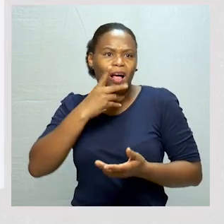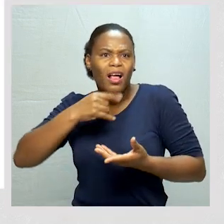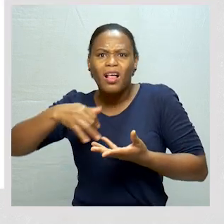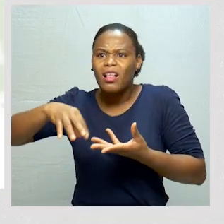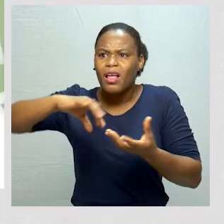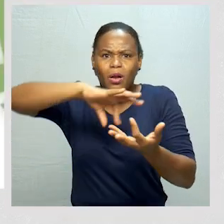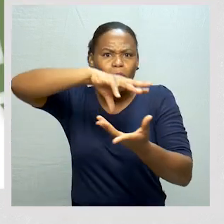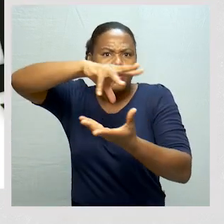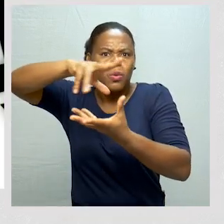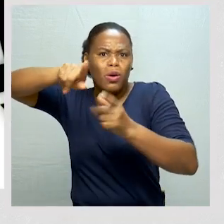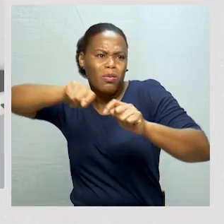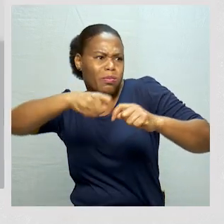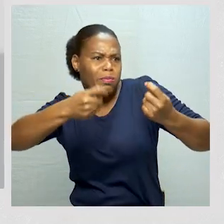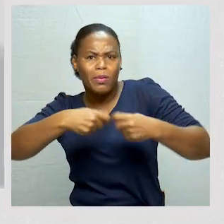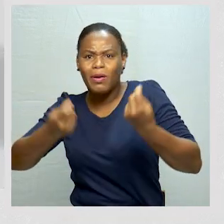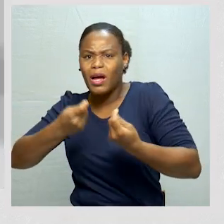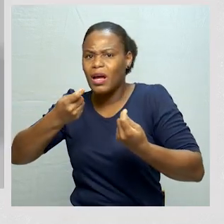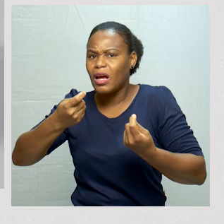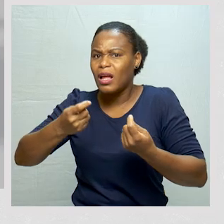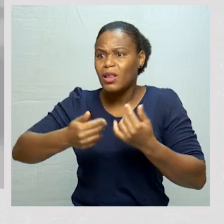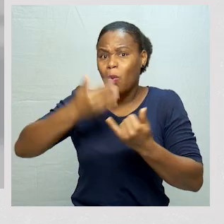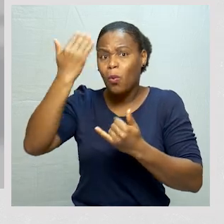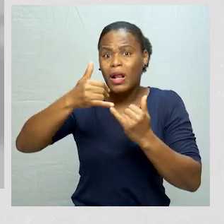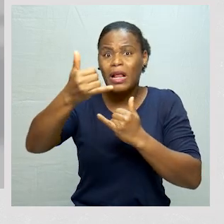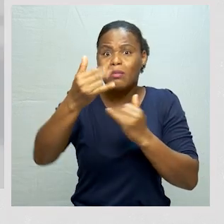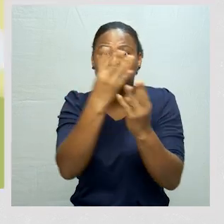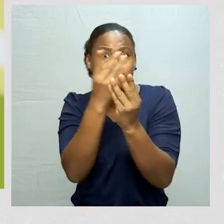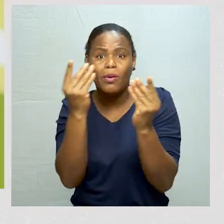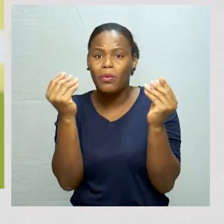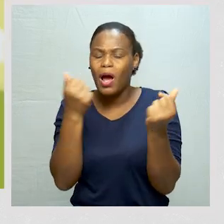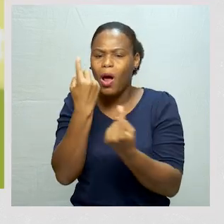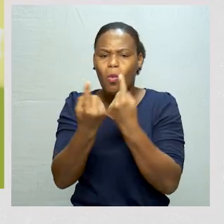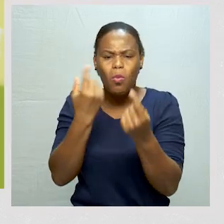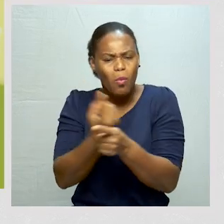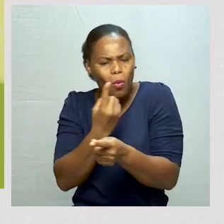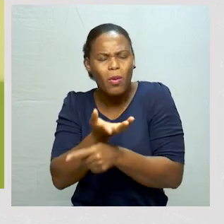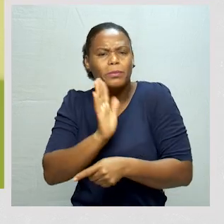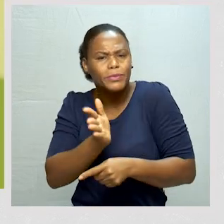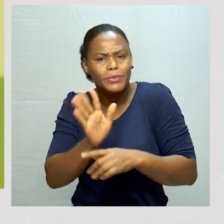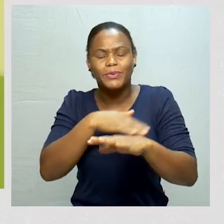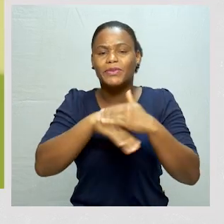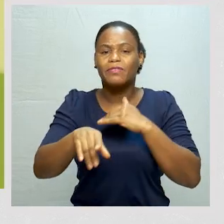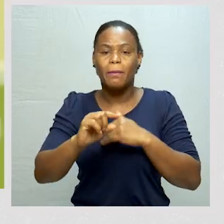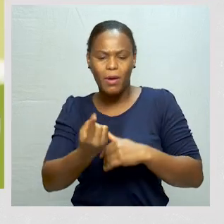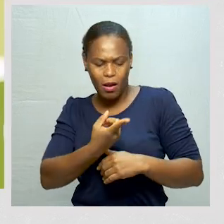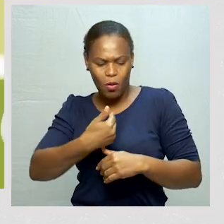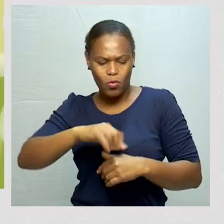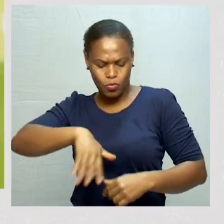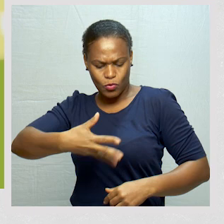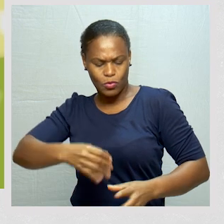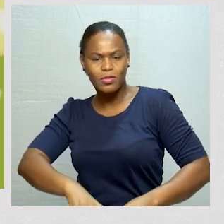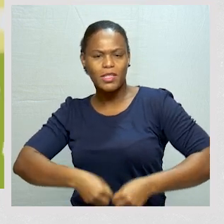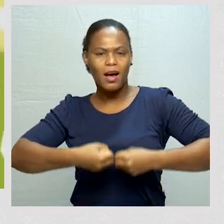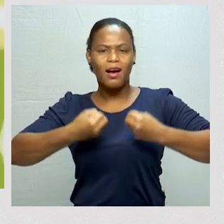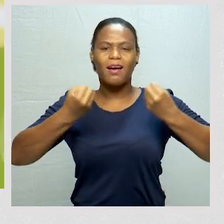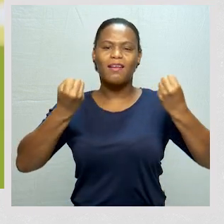A Terra está a ser destruída. Um dia nada vai restar. alguma coisa temos de fazer para o nosso